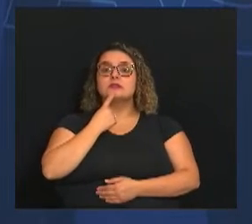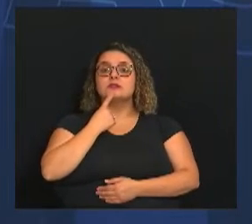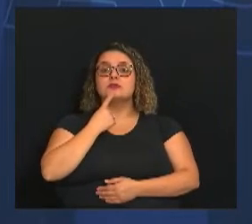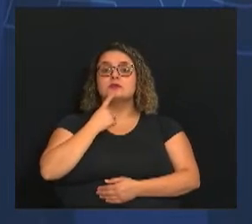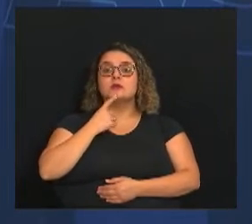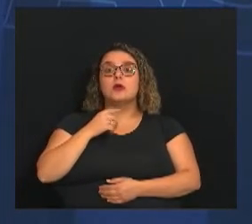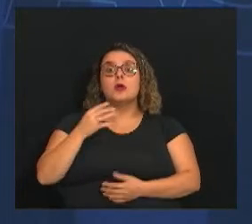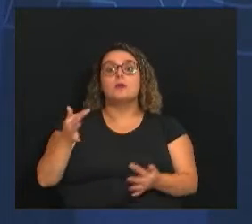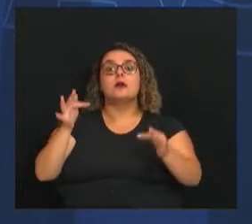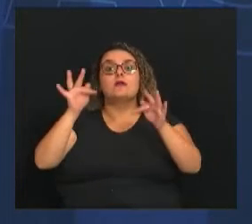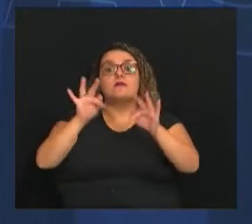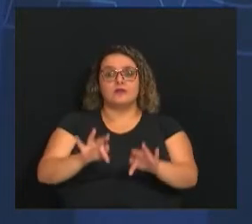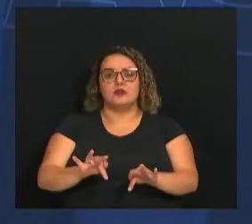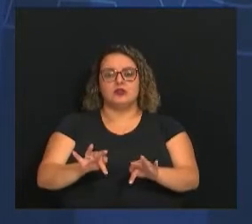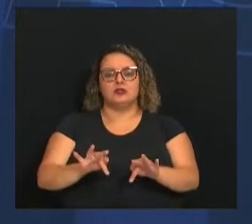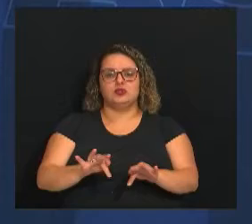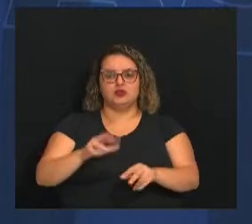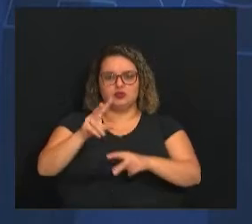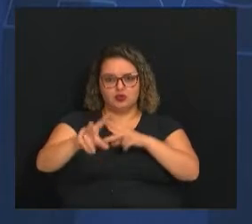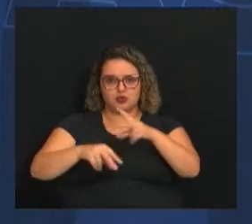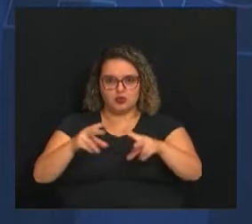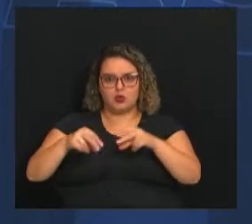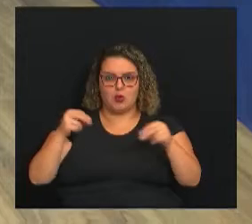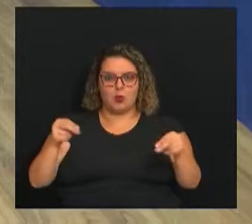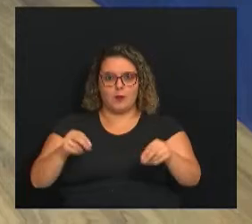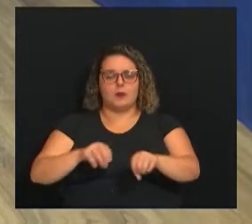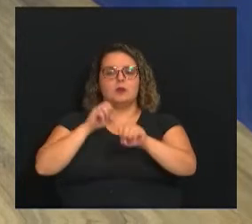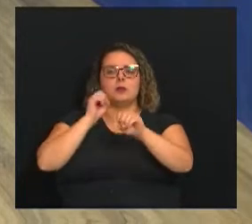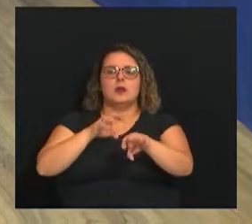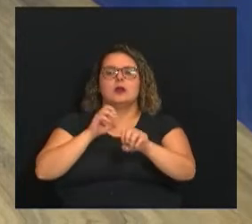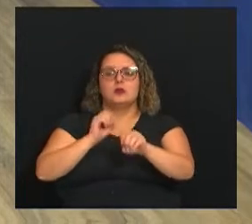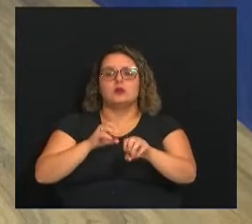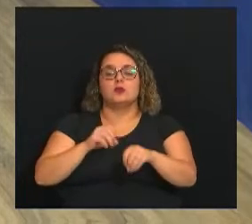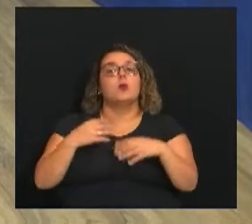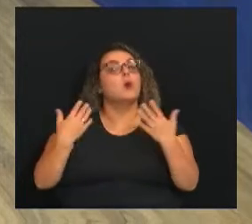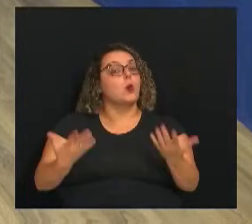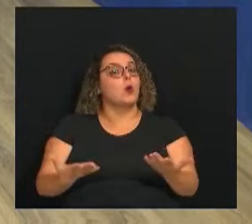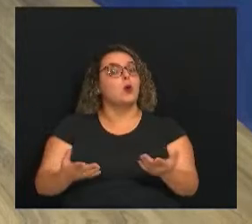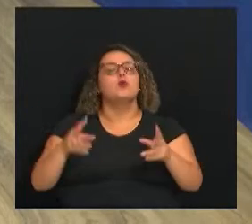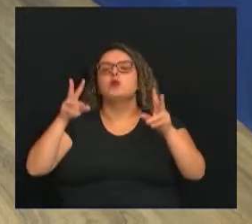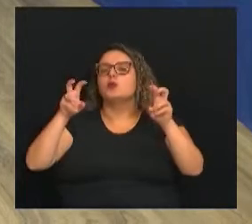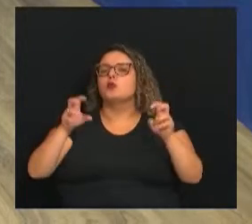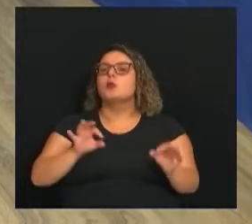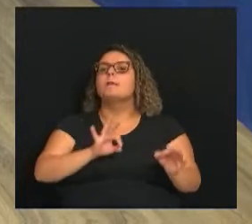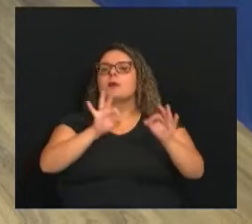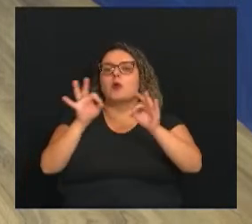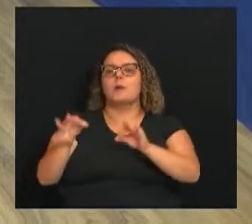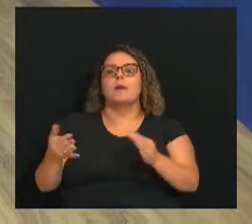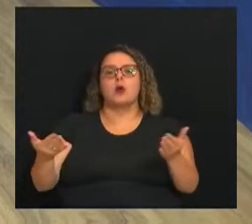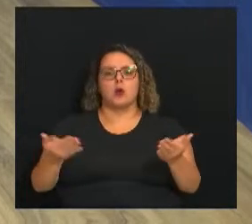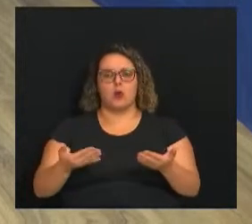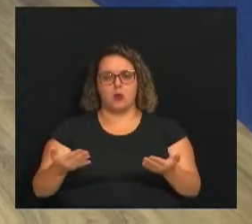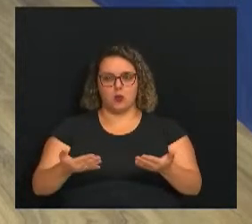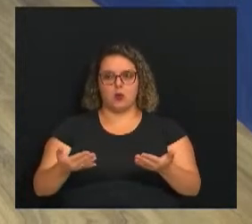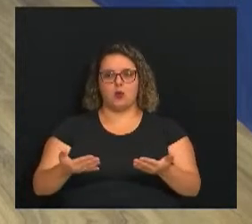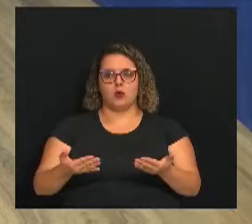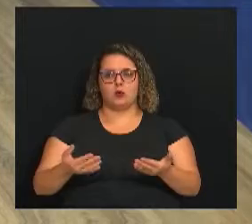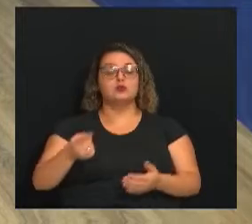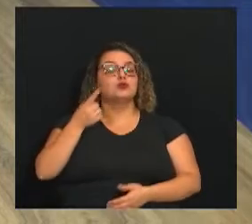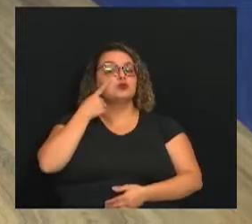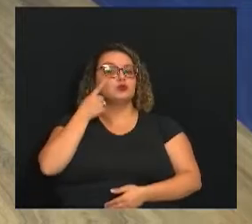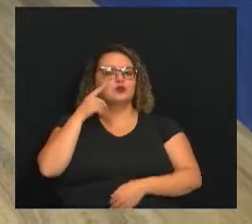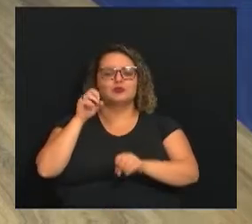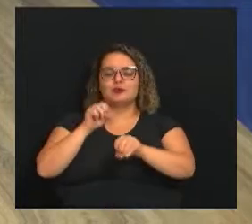as finalistas de um prêmio educacional. E este é o tema que você vai acompanhar a partir de agora, de Olho na